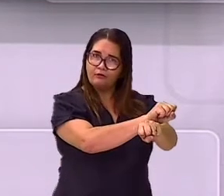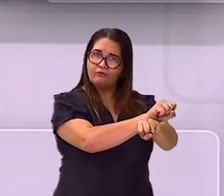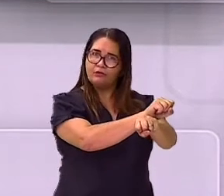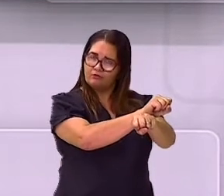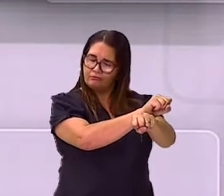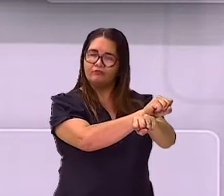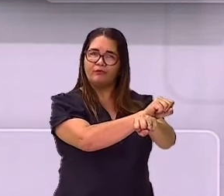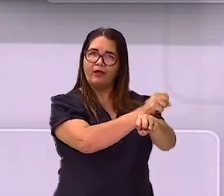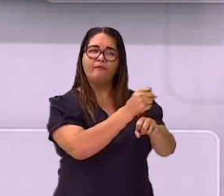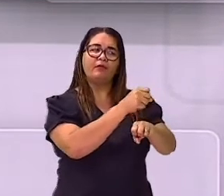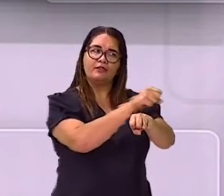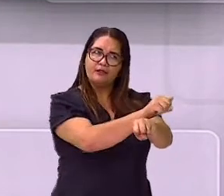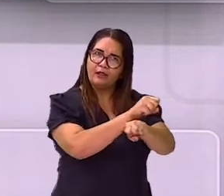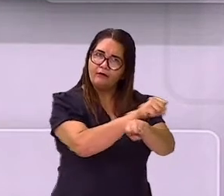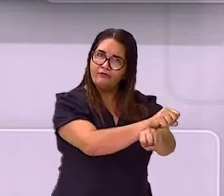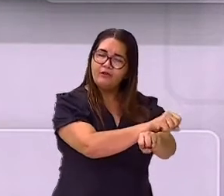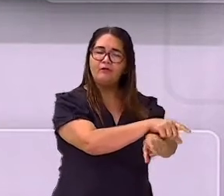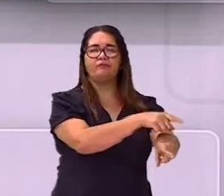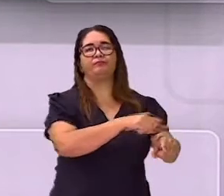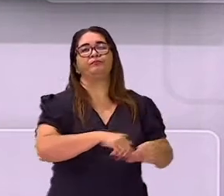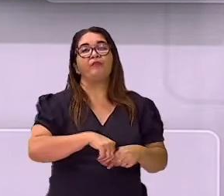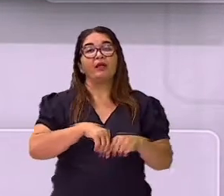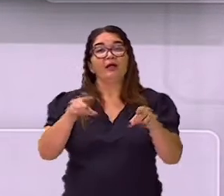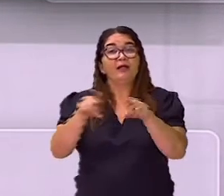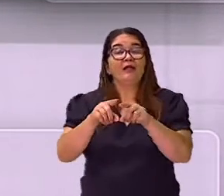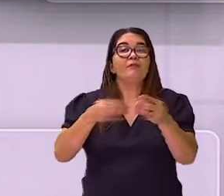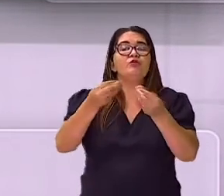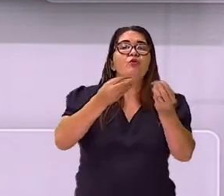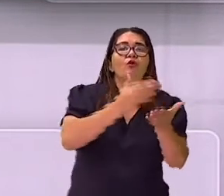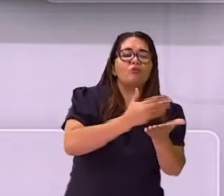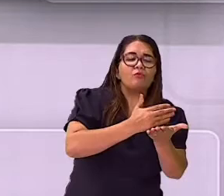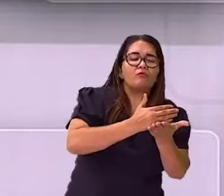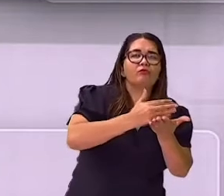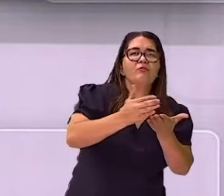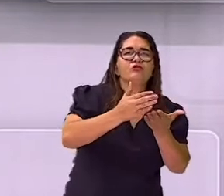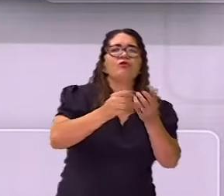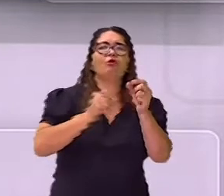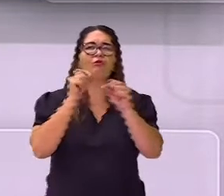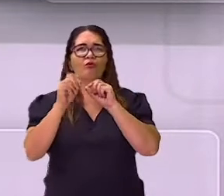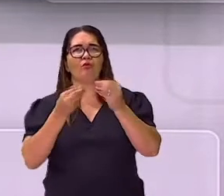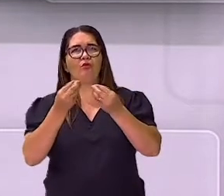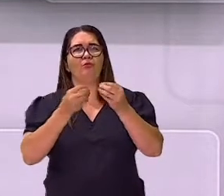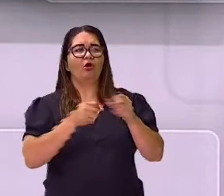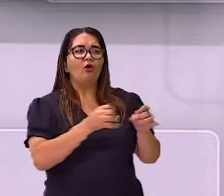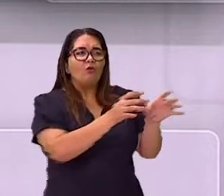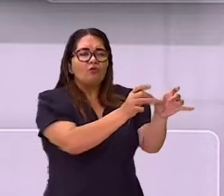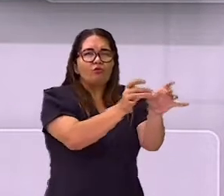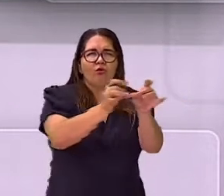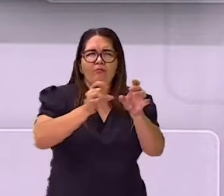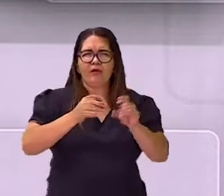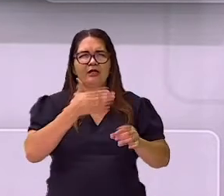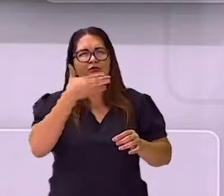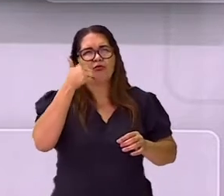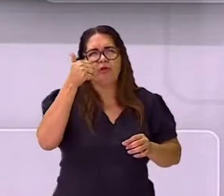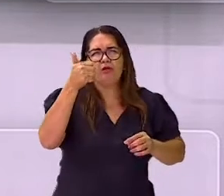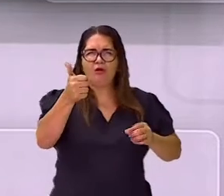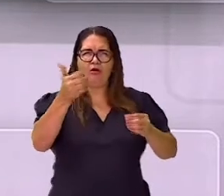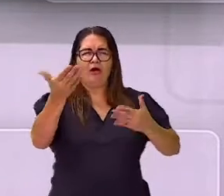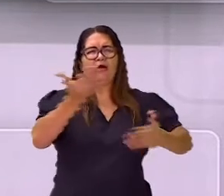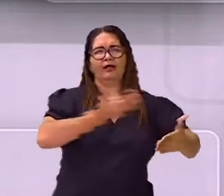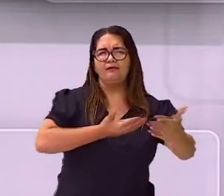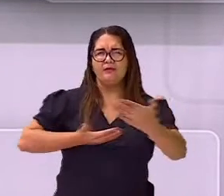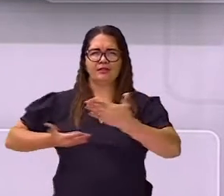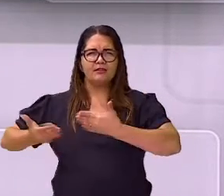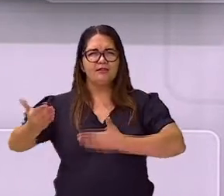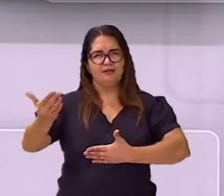Real propiciou o desenvolvimento do comércio, pois tornou as viagens mais rápidas e seguras. Essa